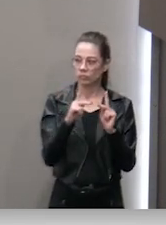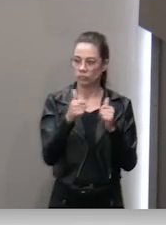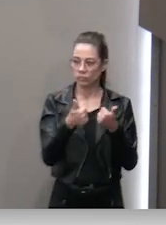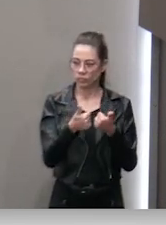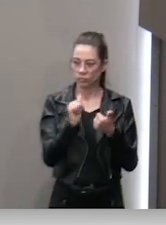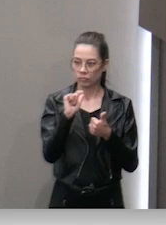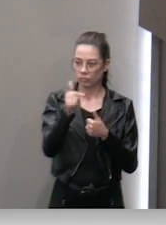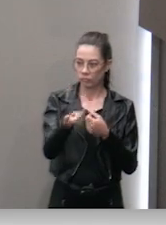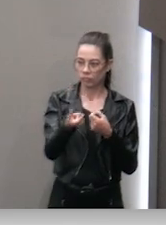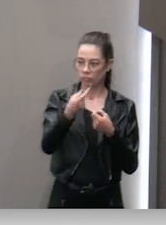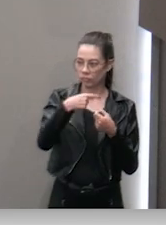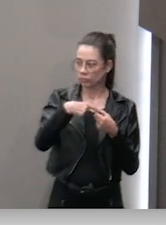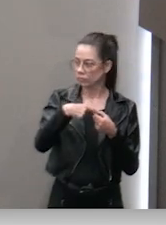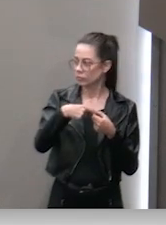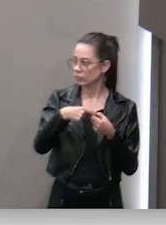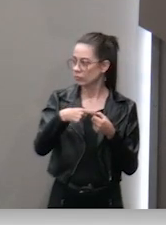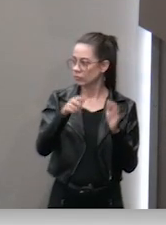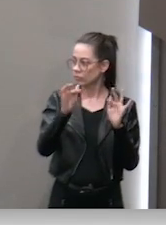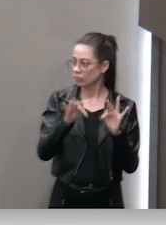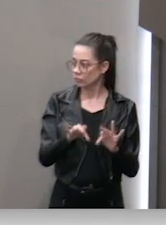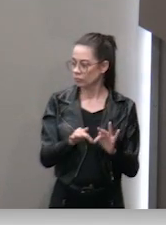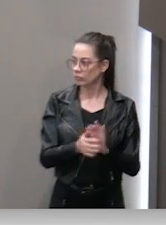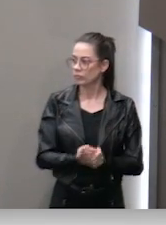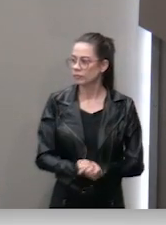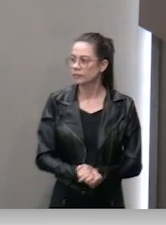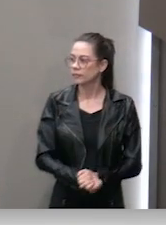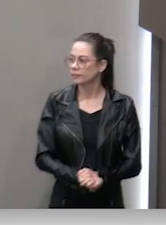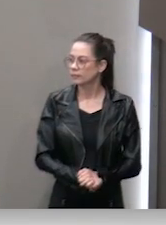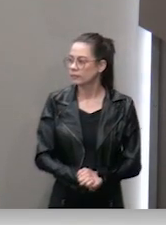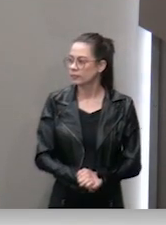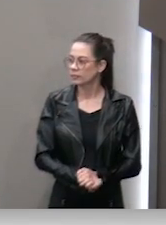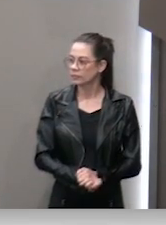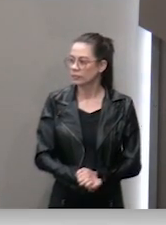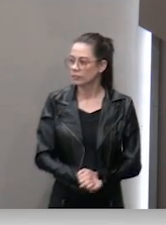nós já voltamos aqui para encerrar a sessão.